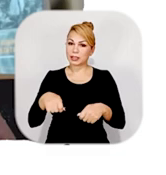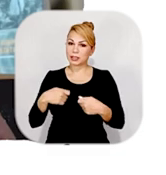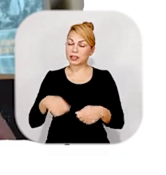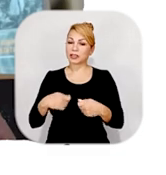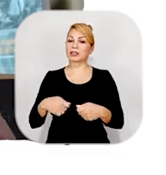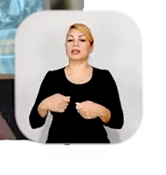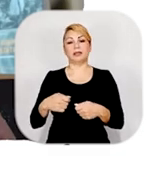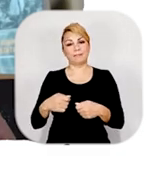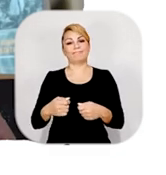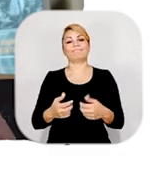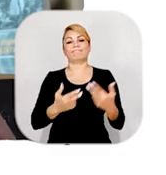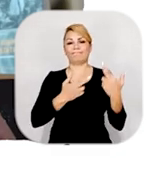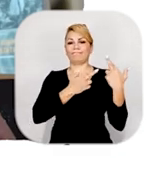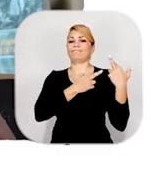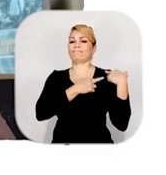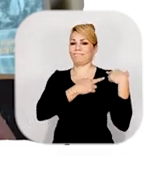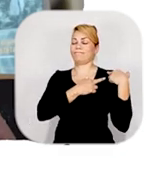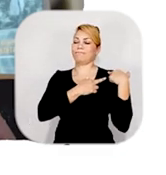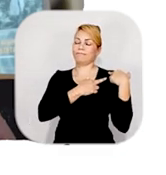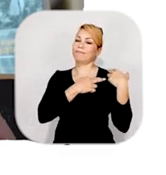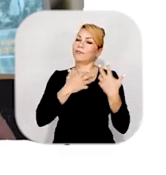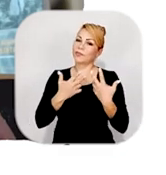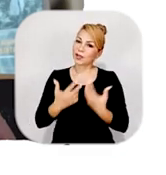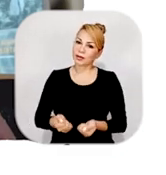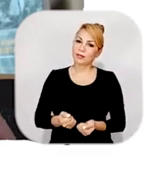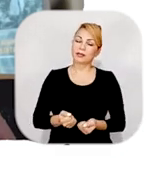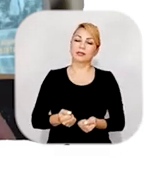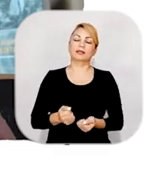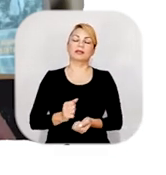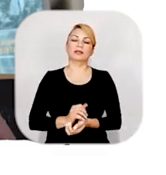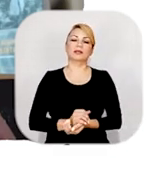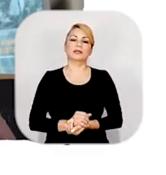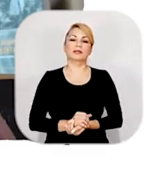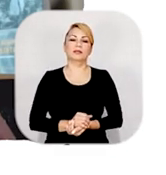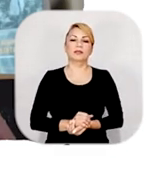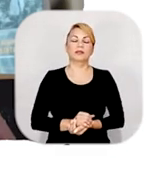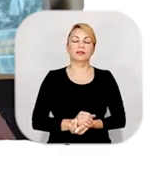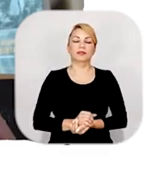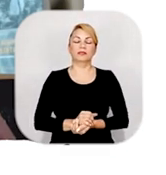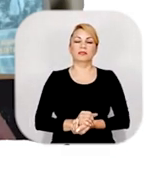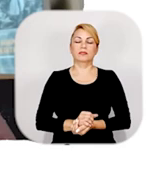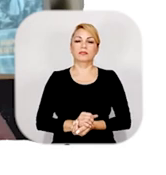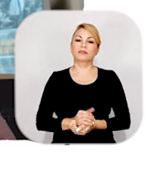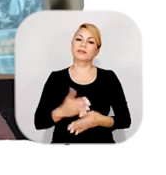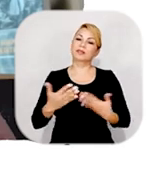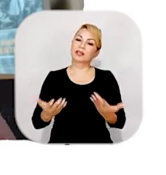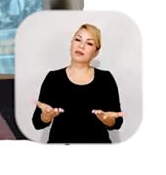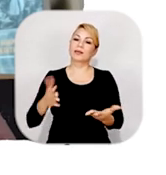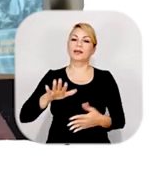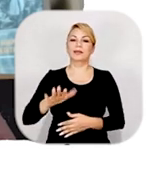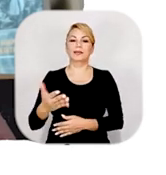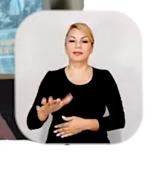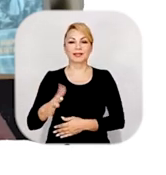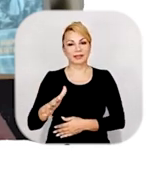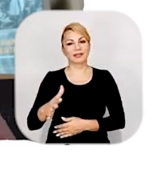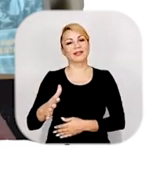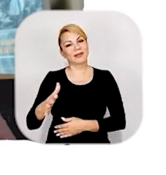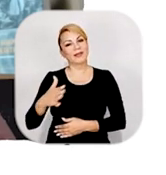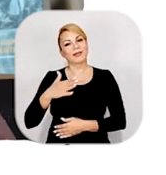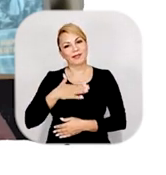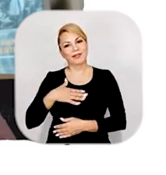não se envolver. E, então, essa é mais ou menos minha